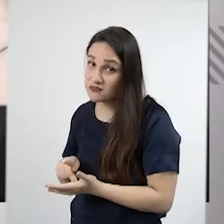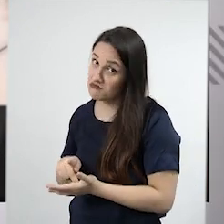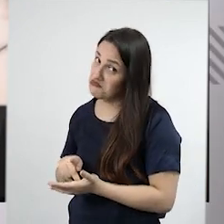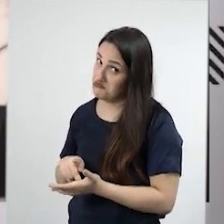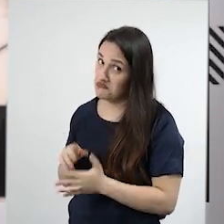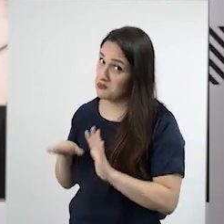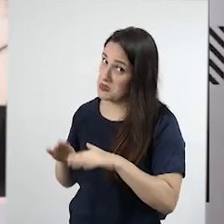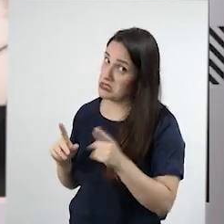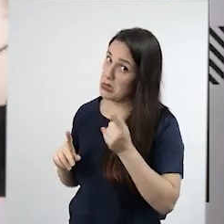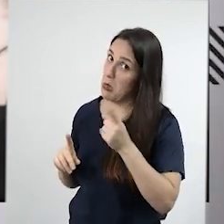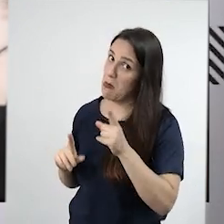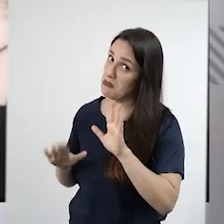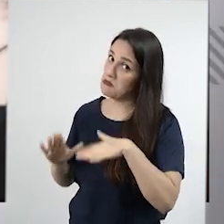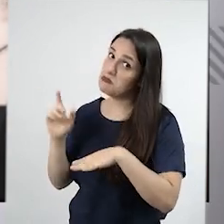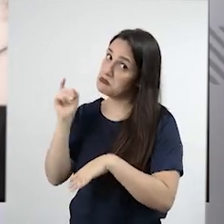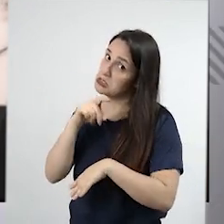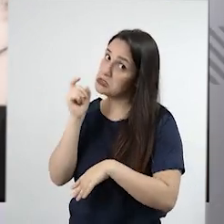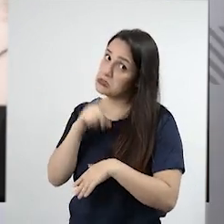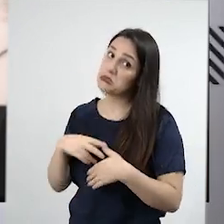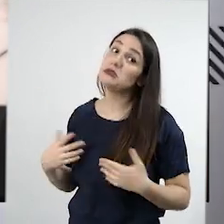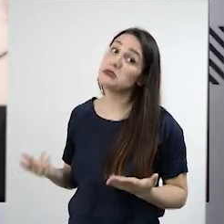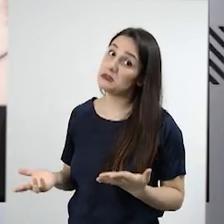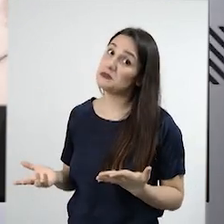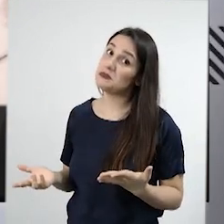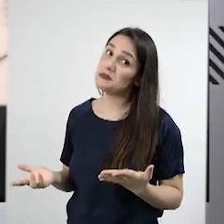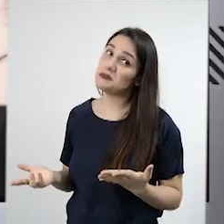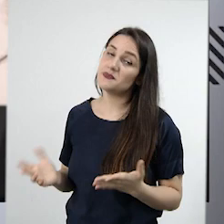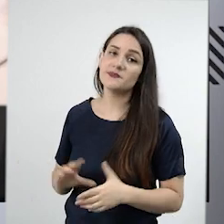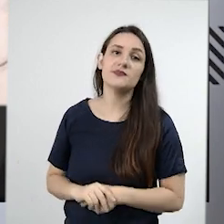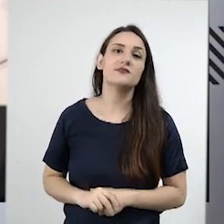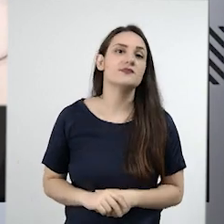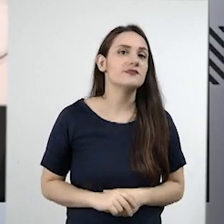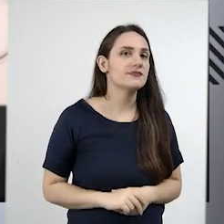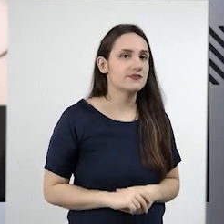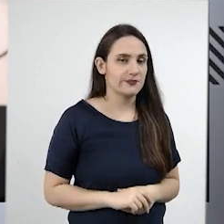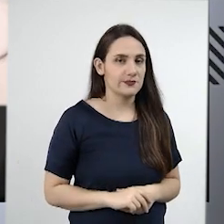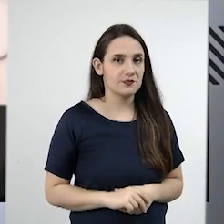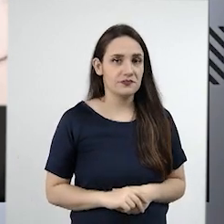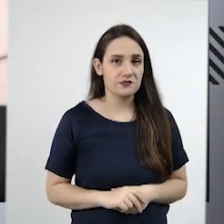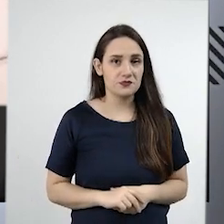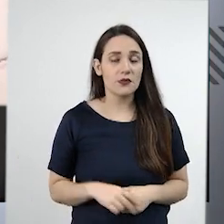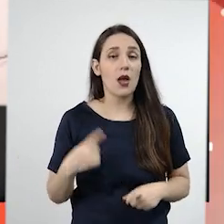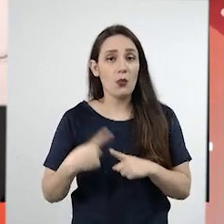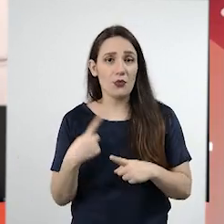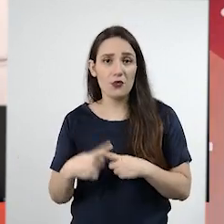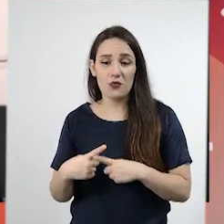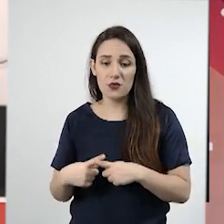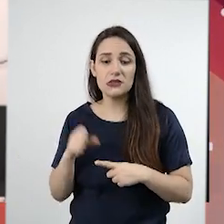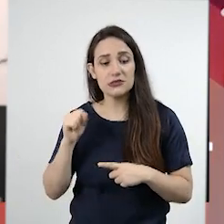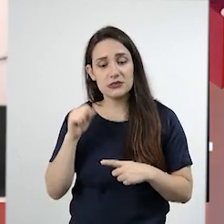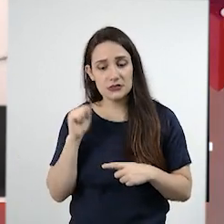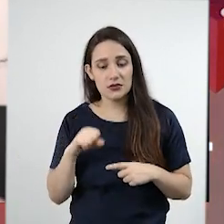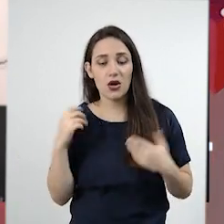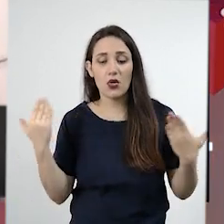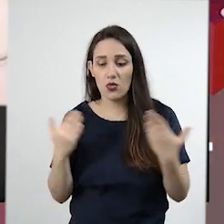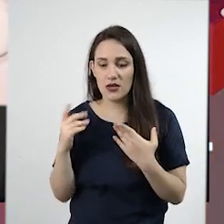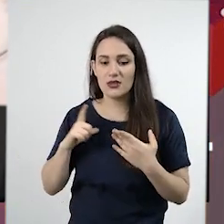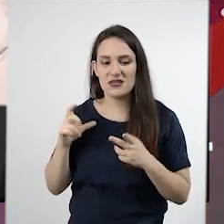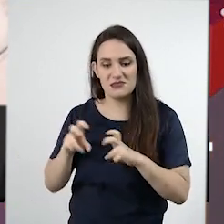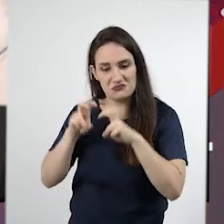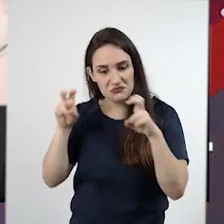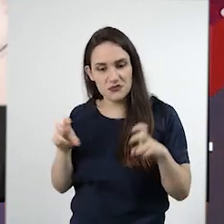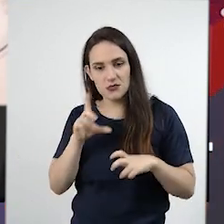e saber... que, na verdade, como a evolução, né, dessa relação digital veio de uma maneira